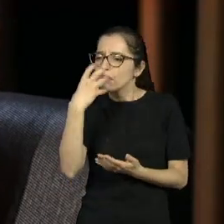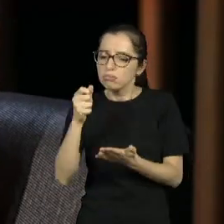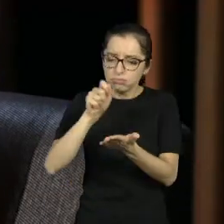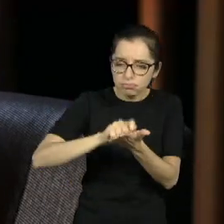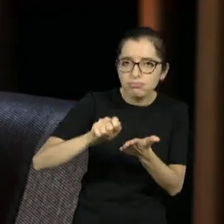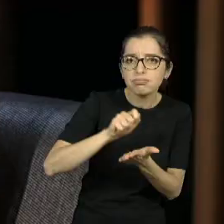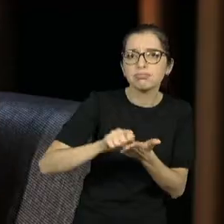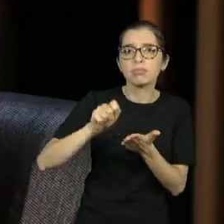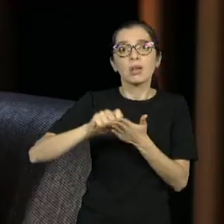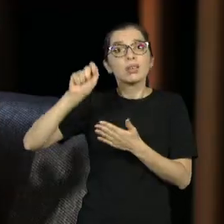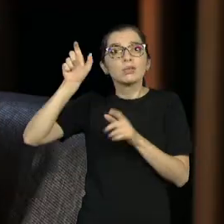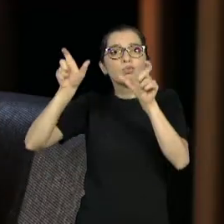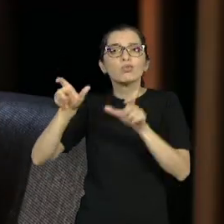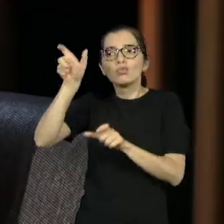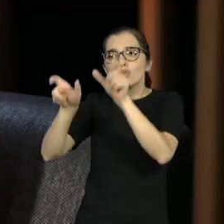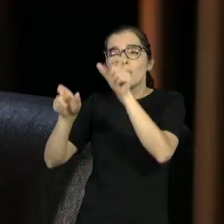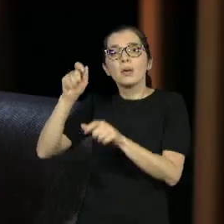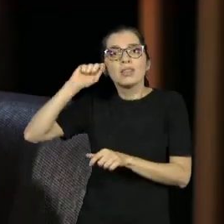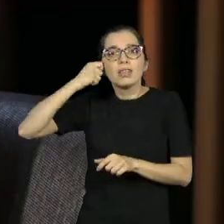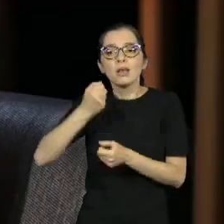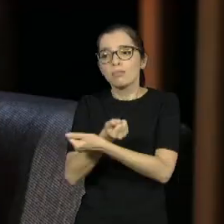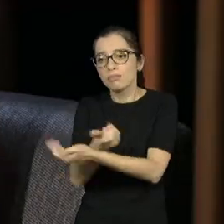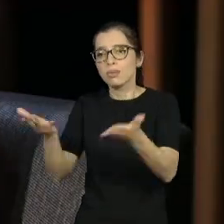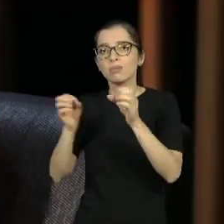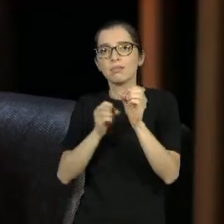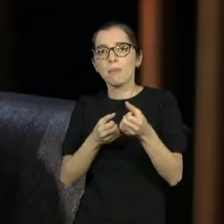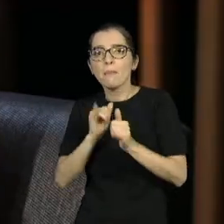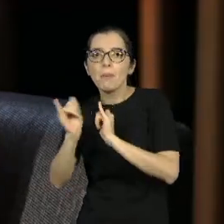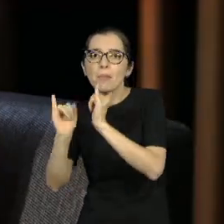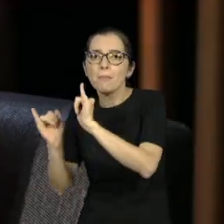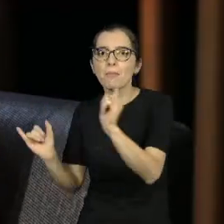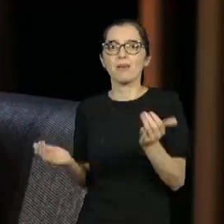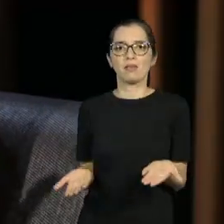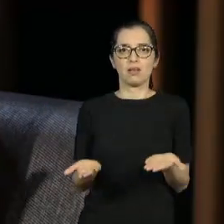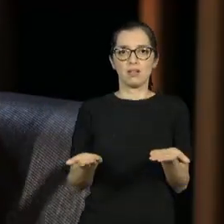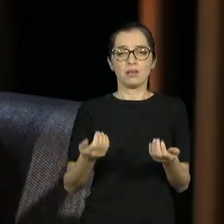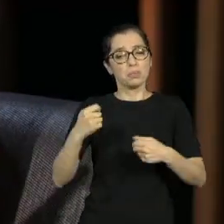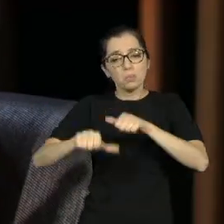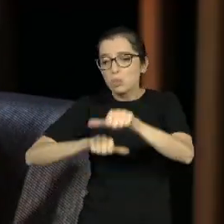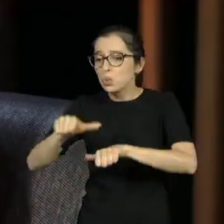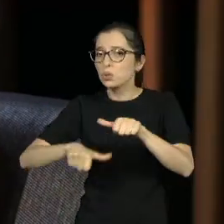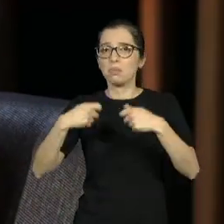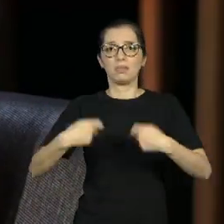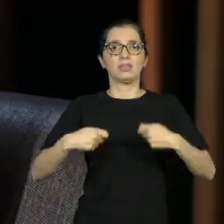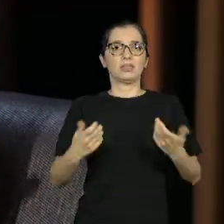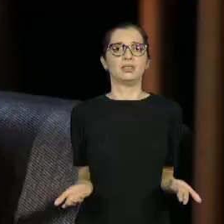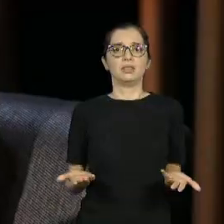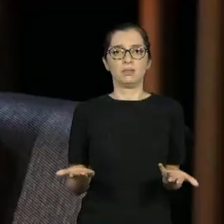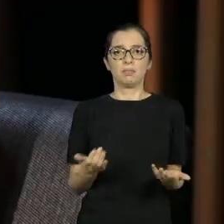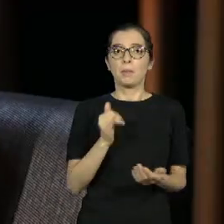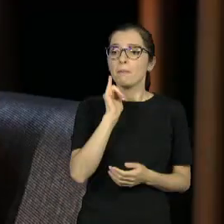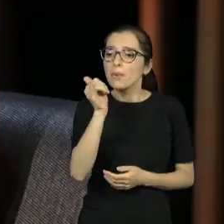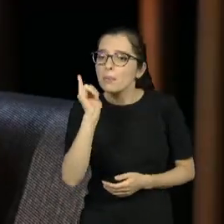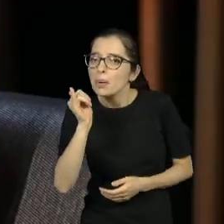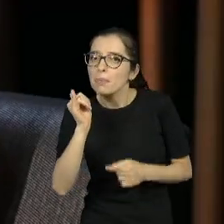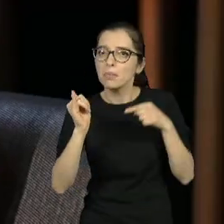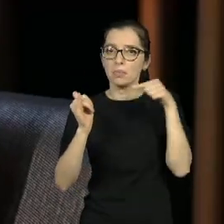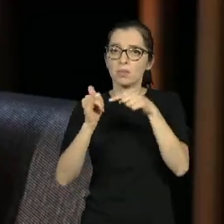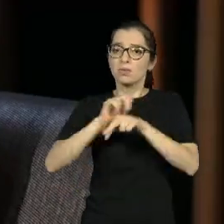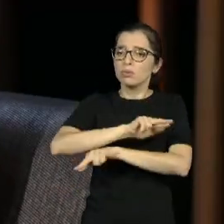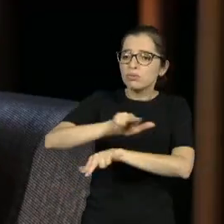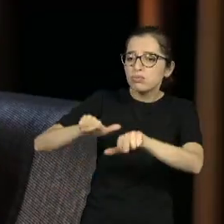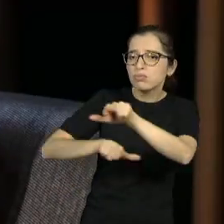pessoas negras tá que de alguma maneira mudem todo o seu exo léxico para o contar histórias no plural